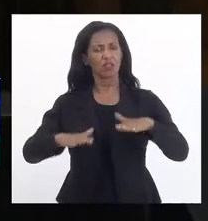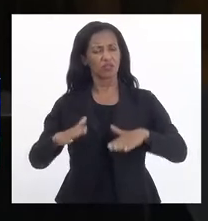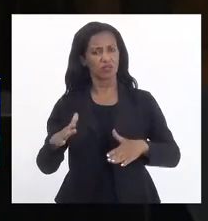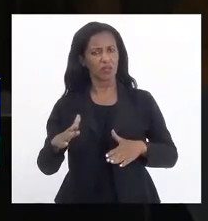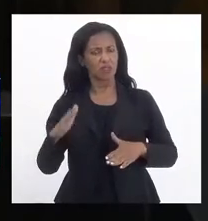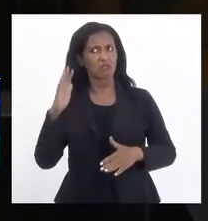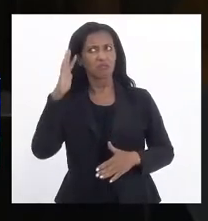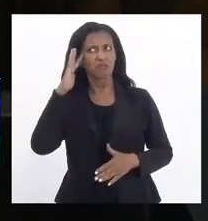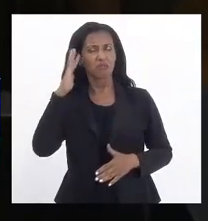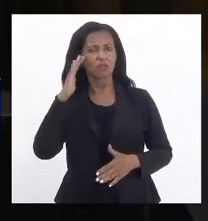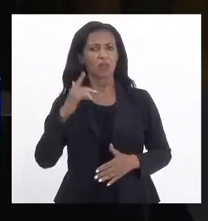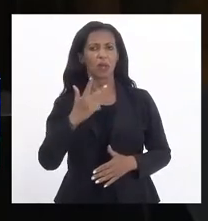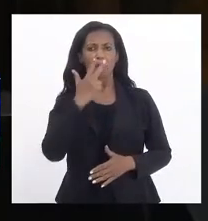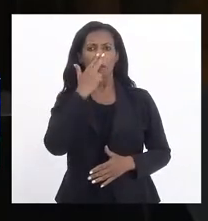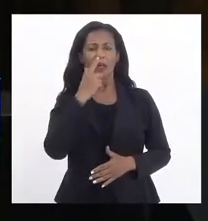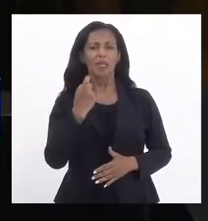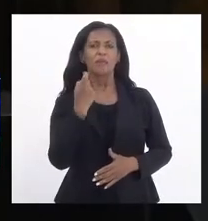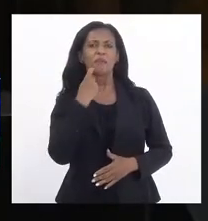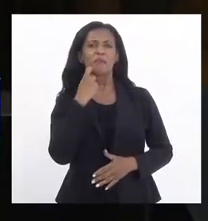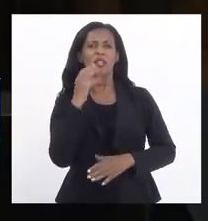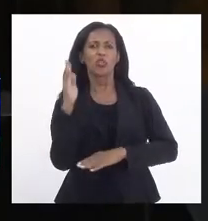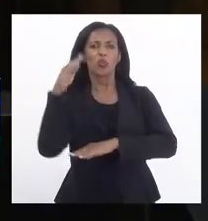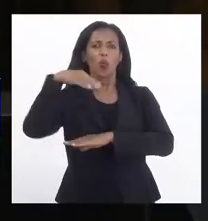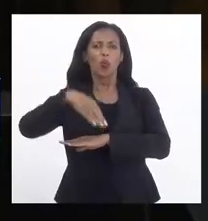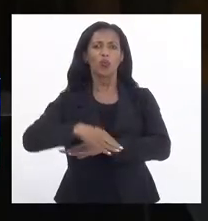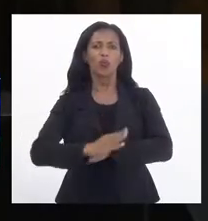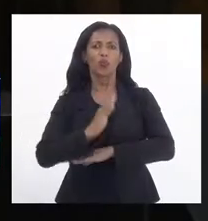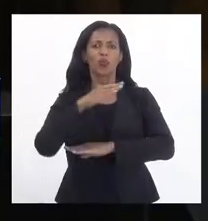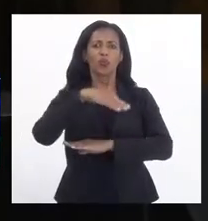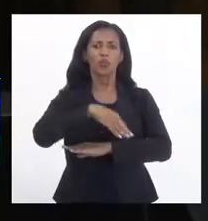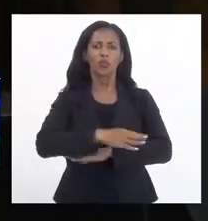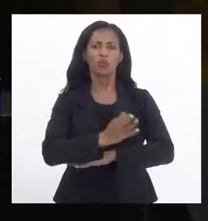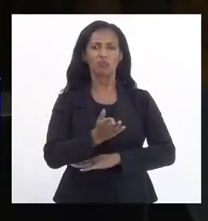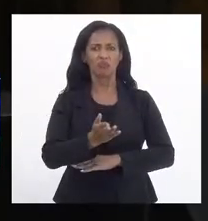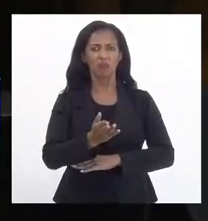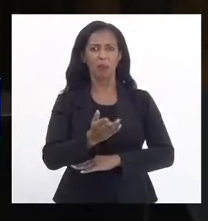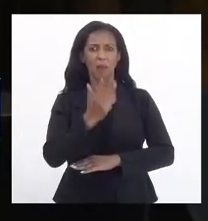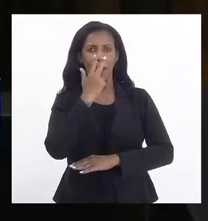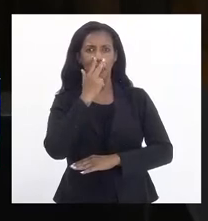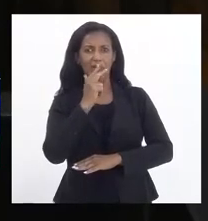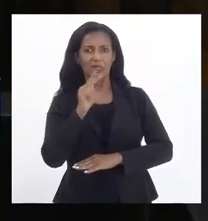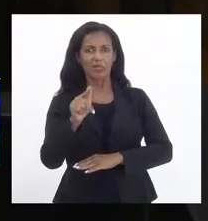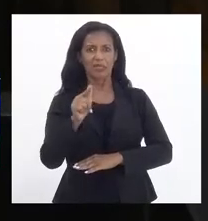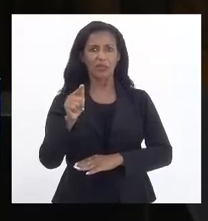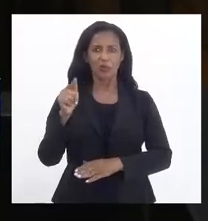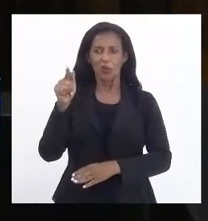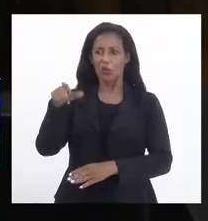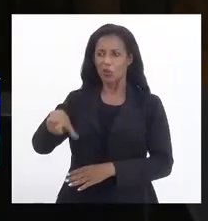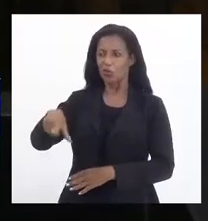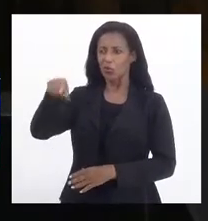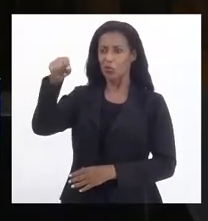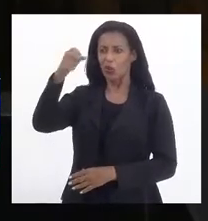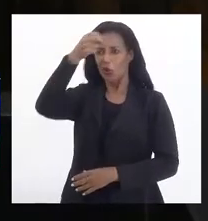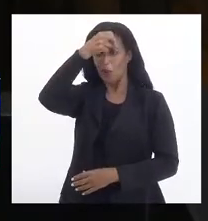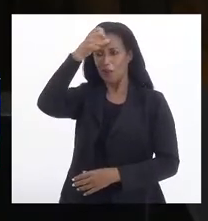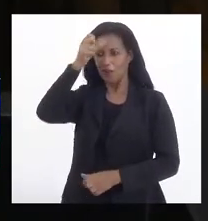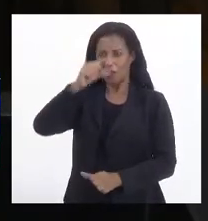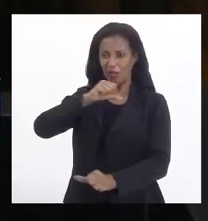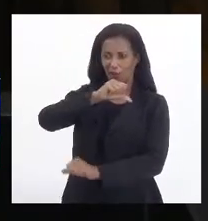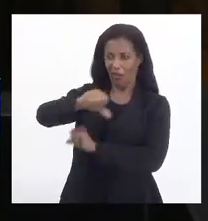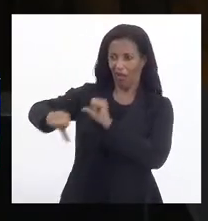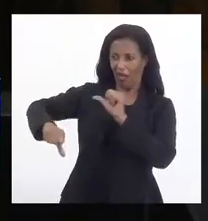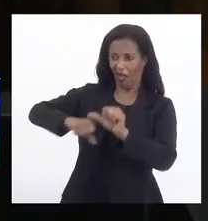está igual um golfinho. Era para ter sido eleito um prefeito e virar um leão para reconstruir a nossa